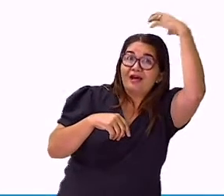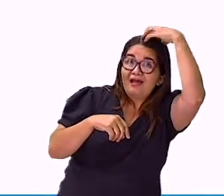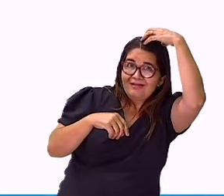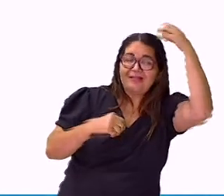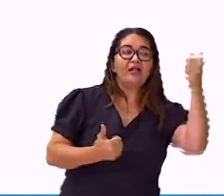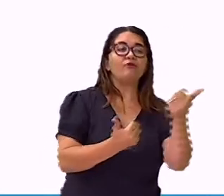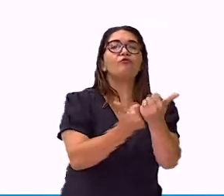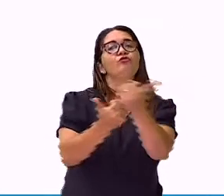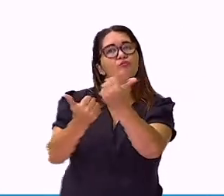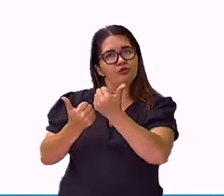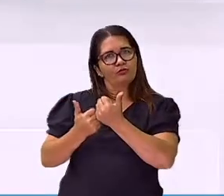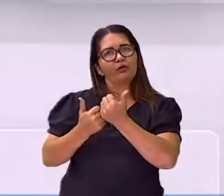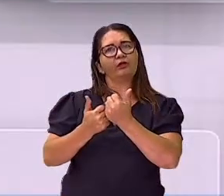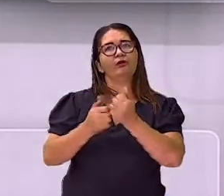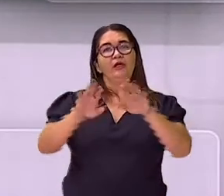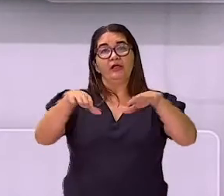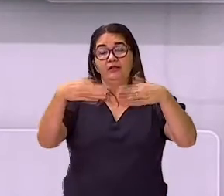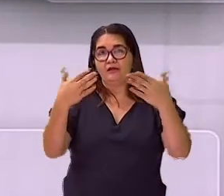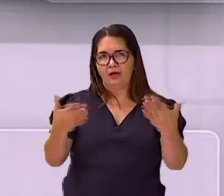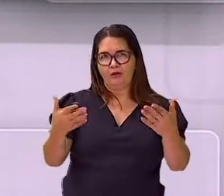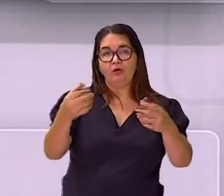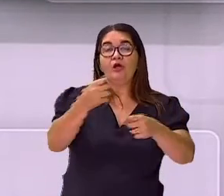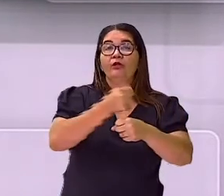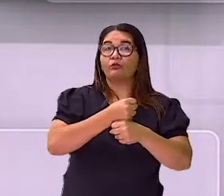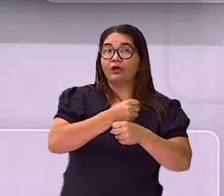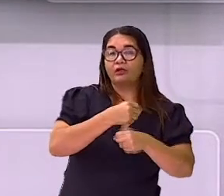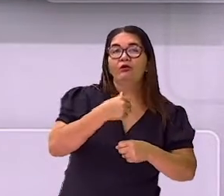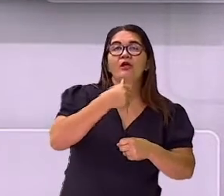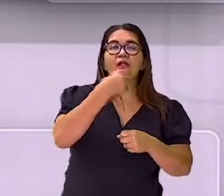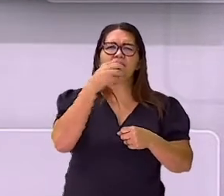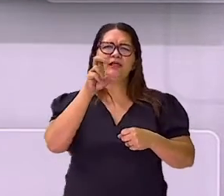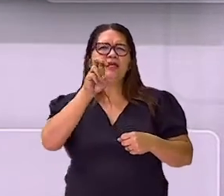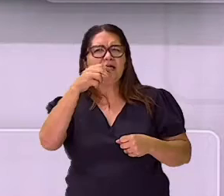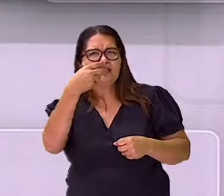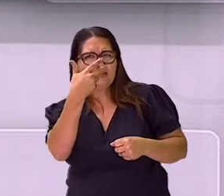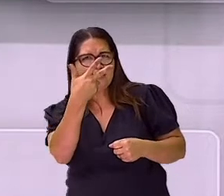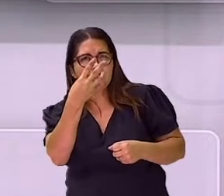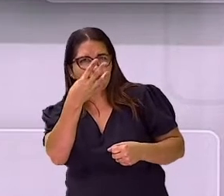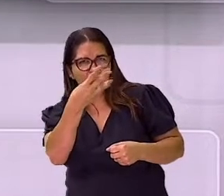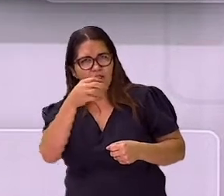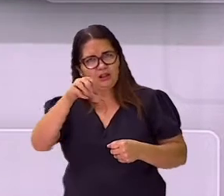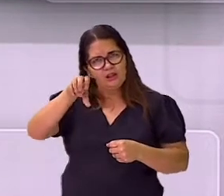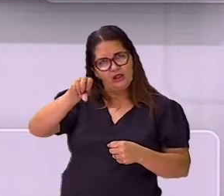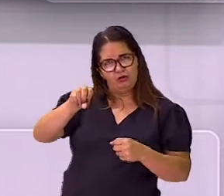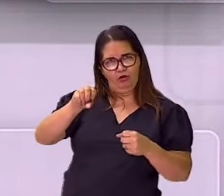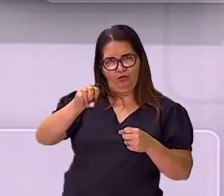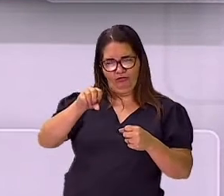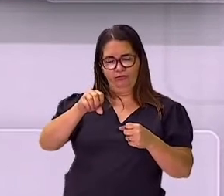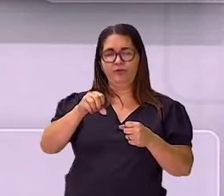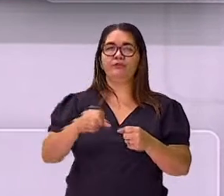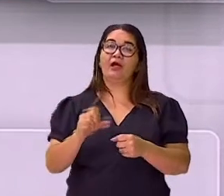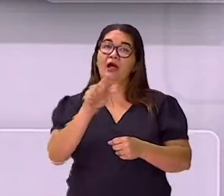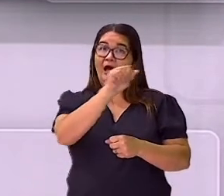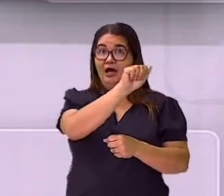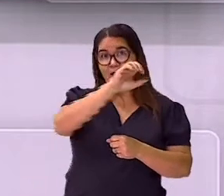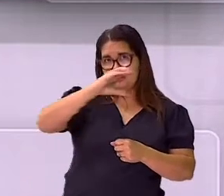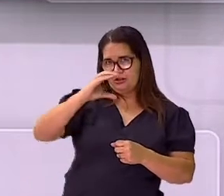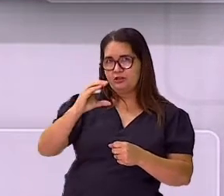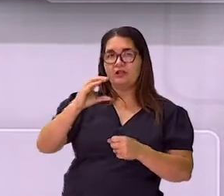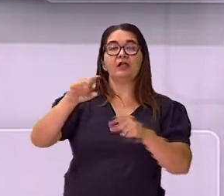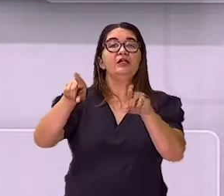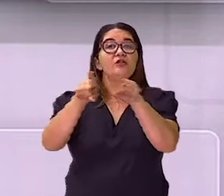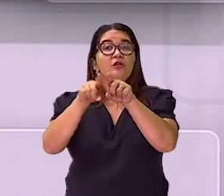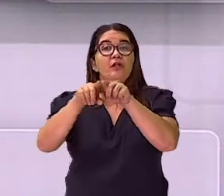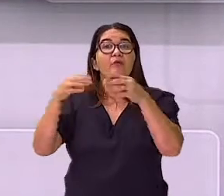539 a.C., Ciro libertou os judeus do cativeiro lá da Babilônia, ordenado